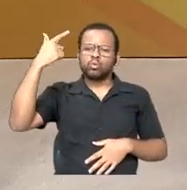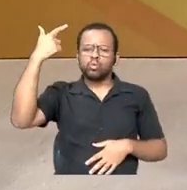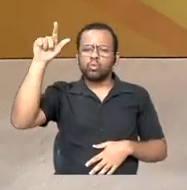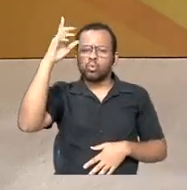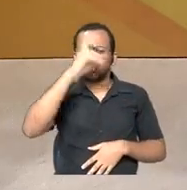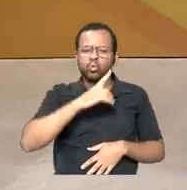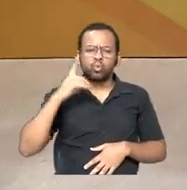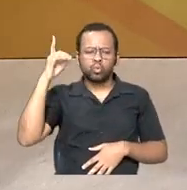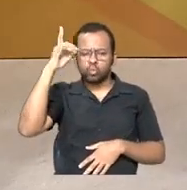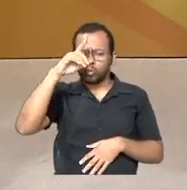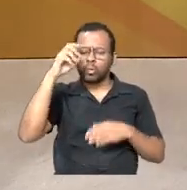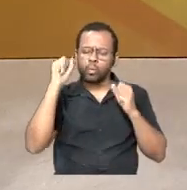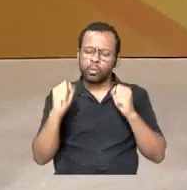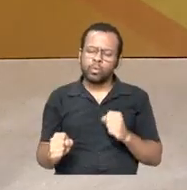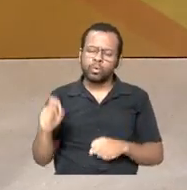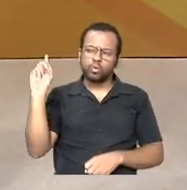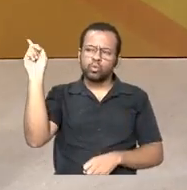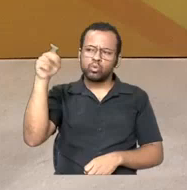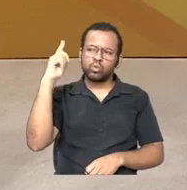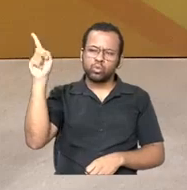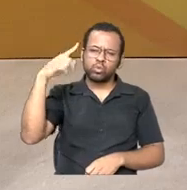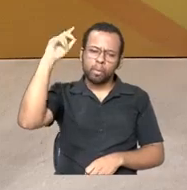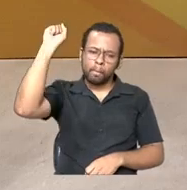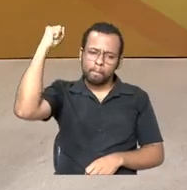tem mais no nosso